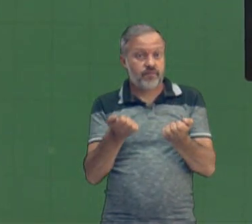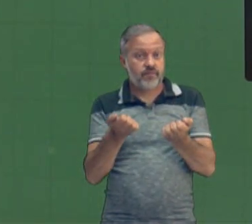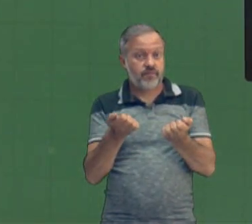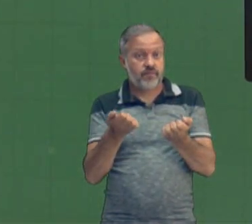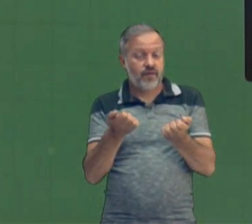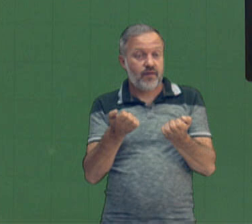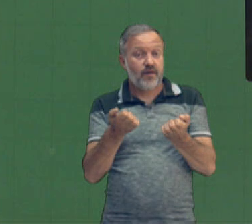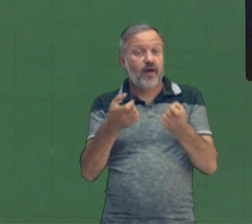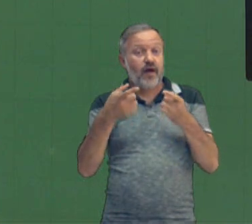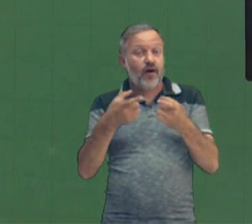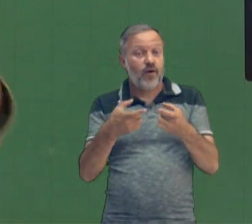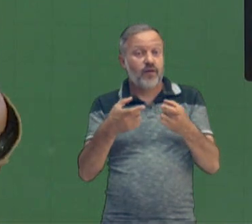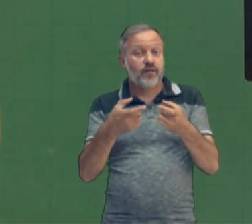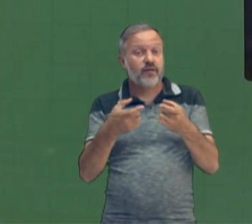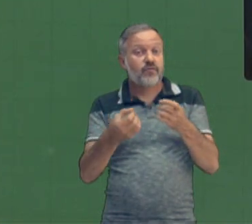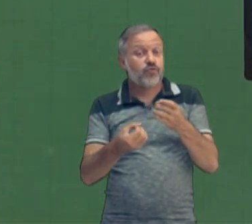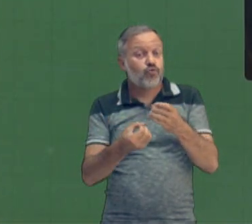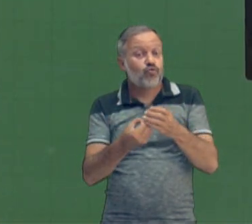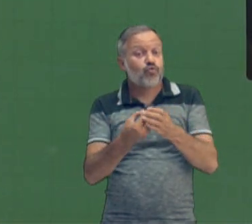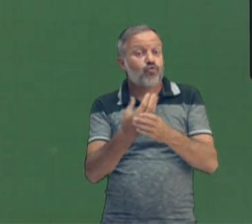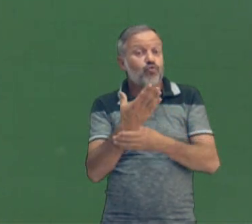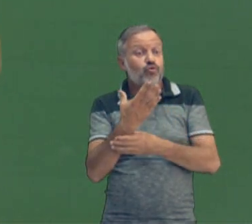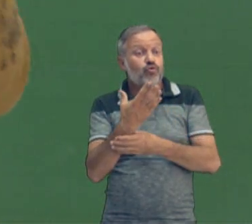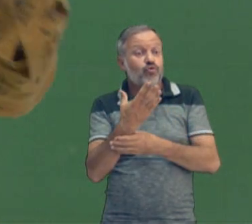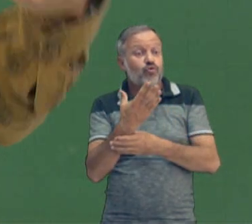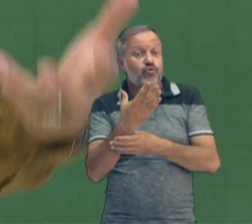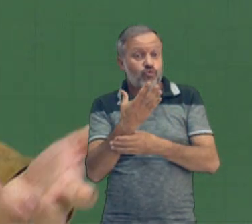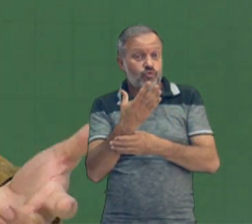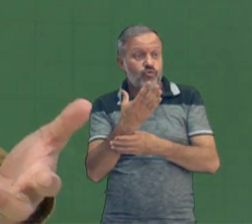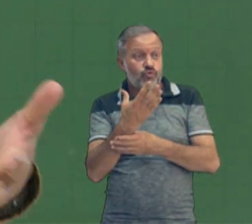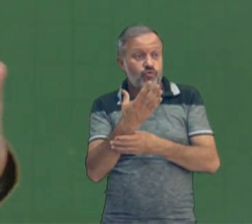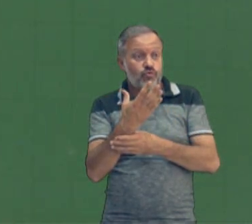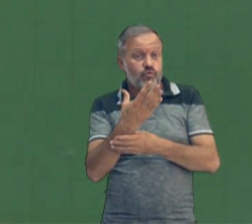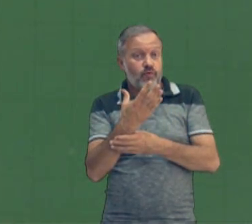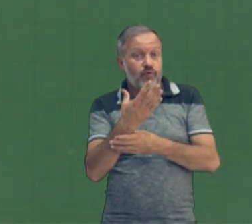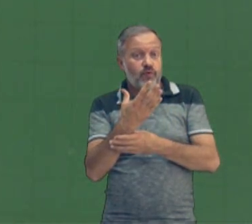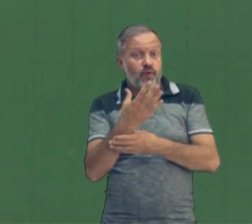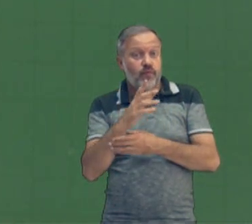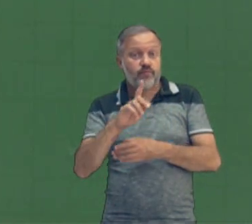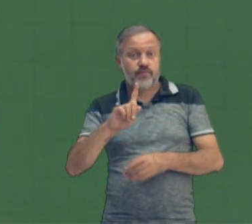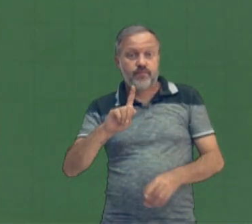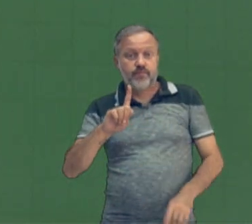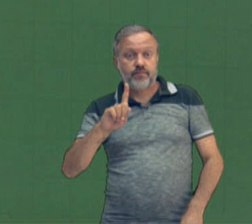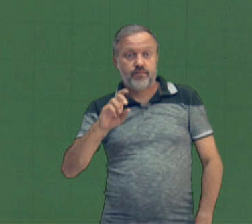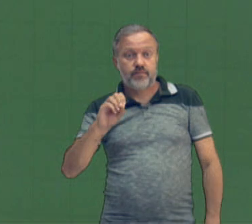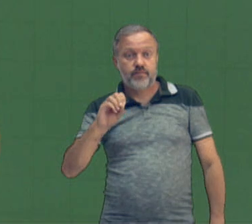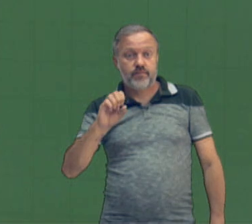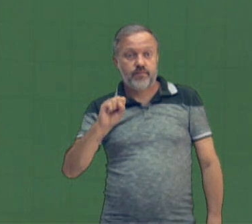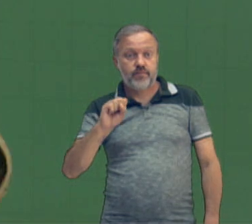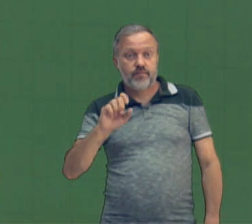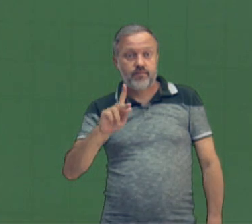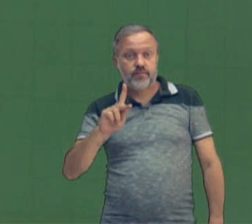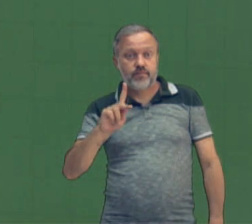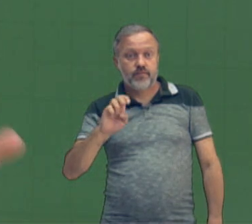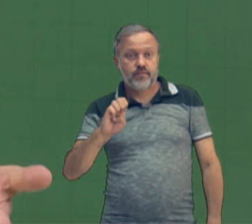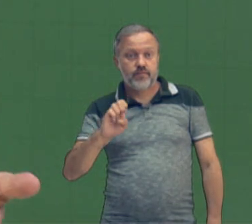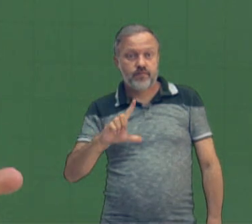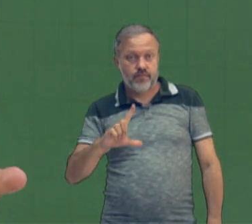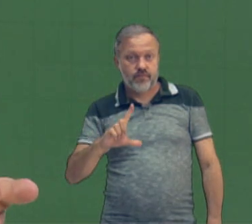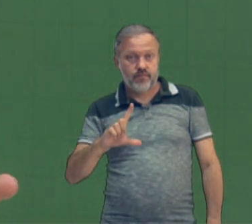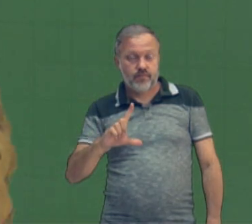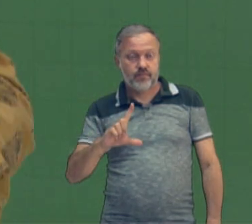do blues que tem a origem no gospel, que seria a palavra de Deus. Os movimentos pentecostais